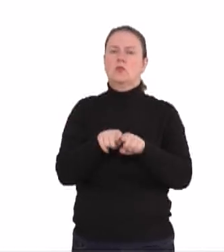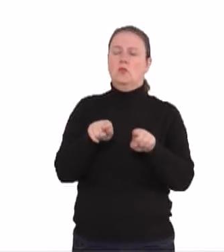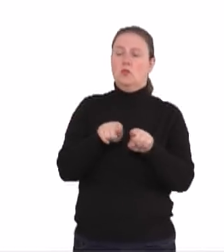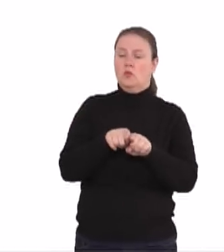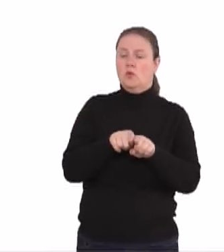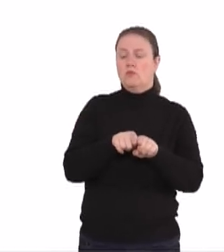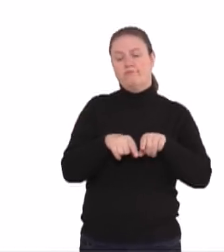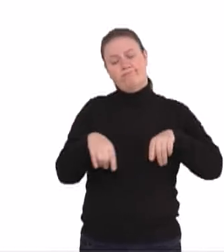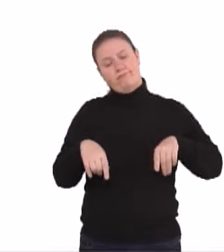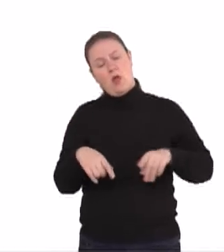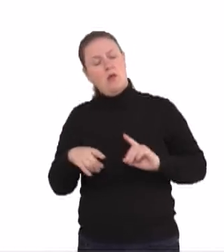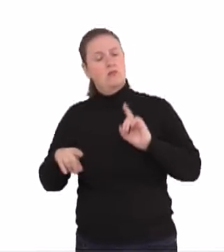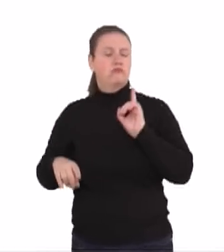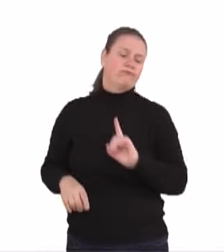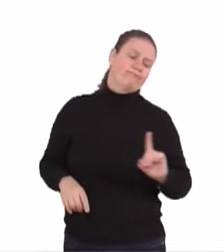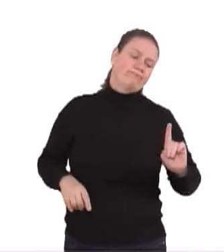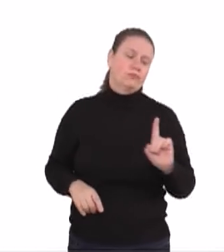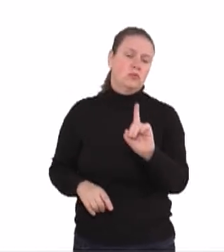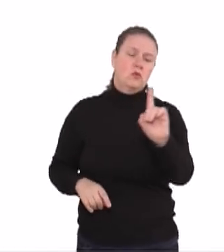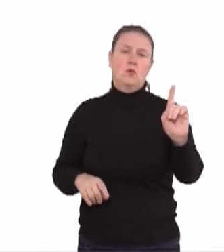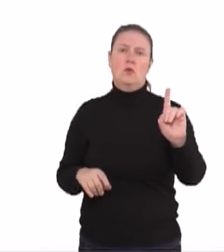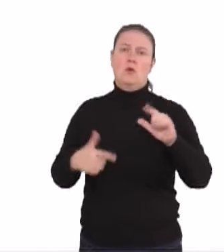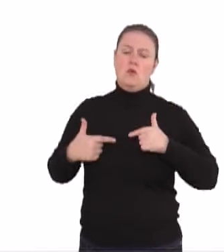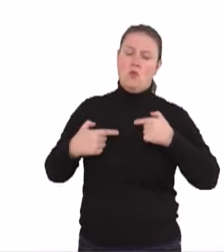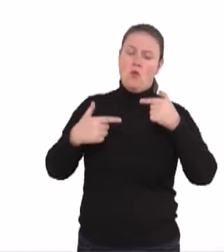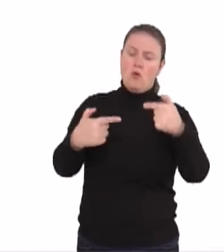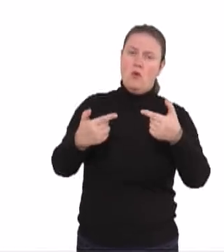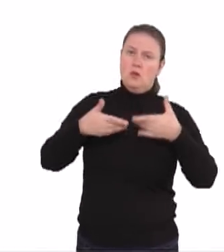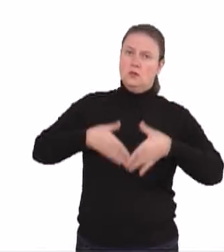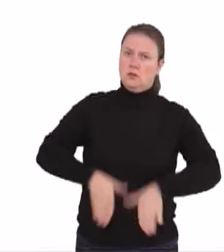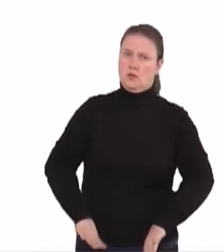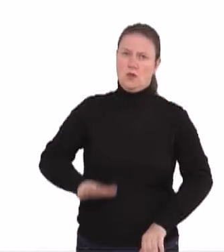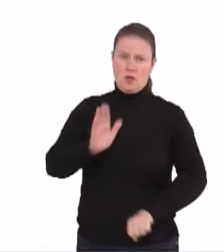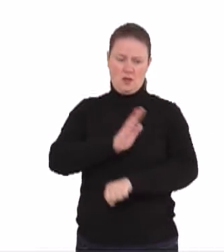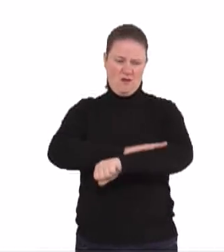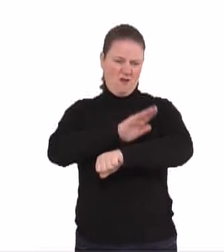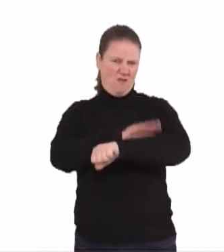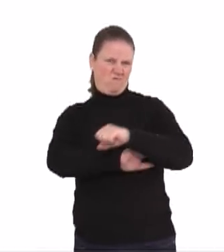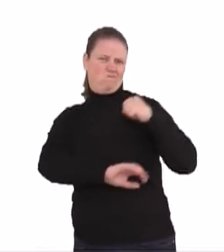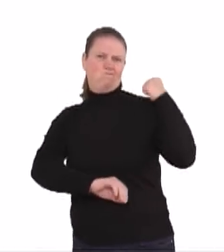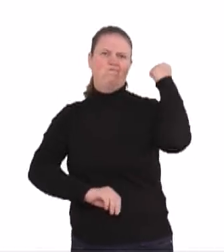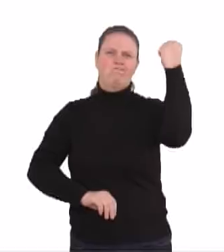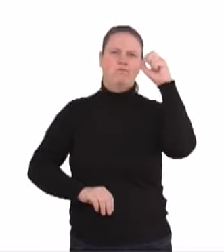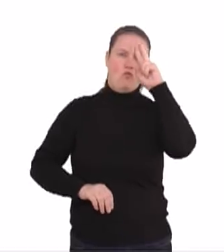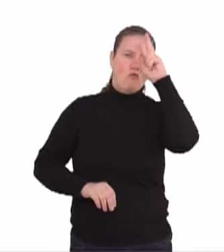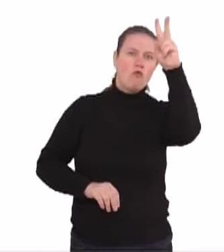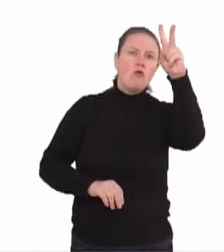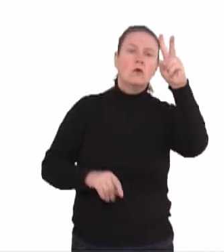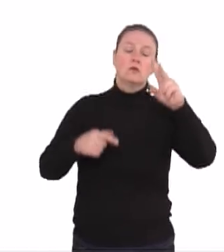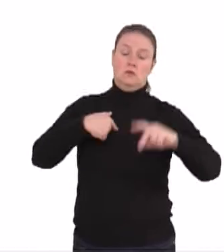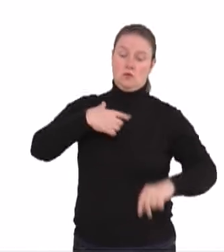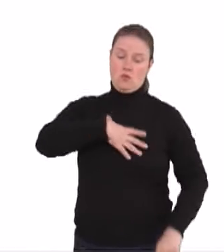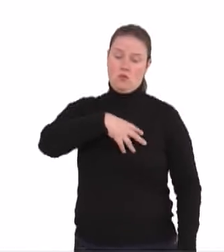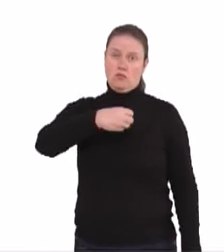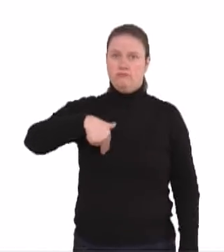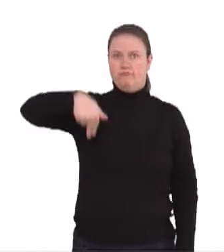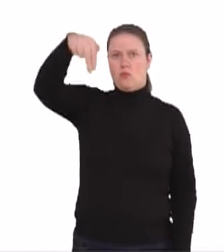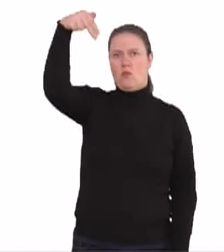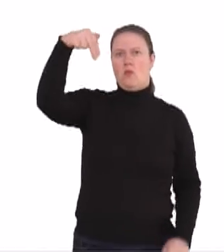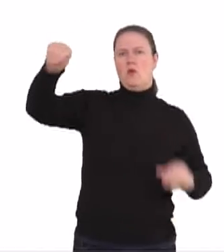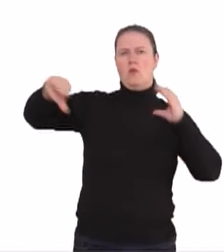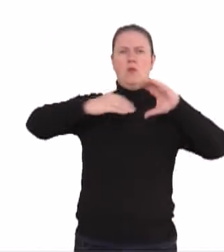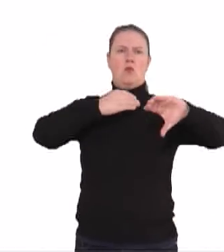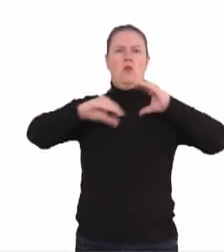errante, por fado inconstante, guerreiros nasci. Sou bravo, sou forte, sou filho do norte, meu canto de